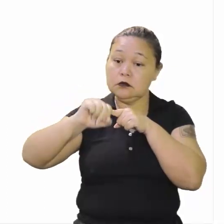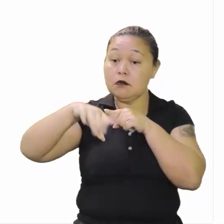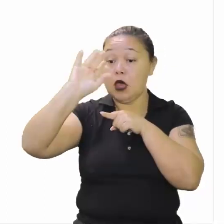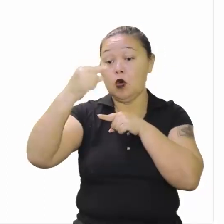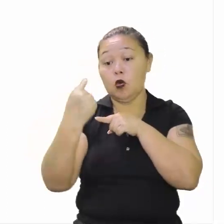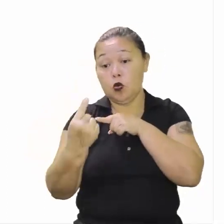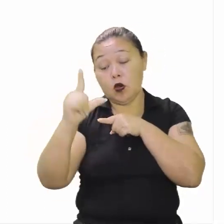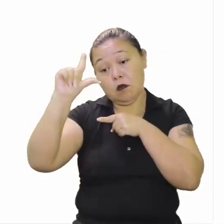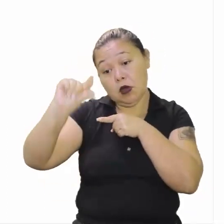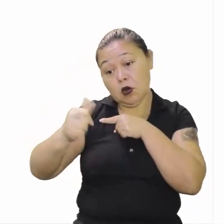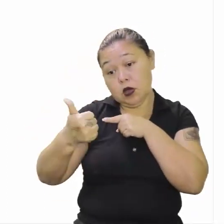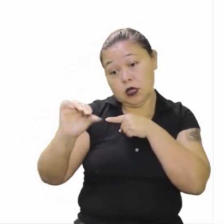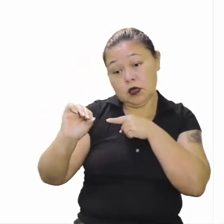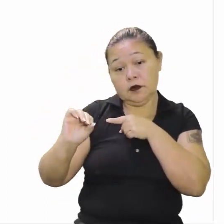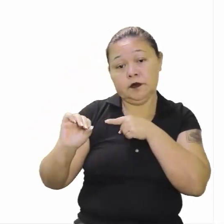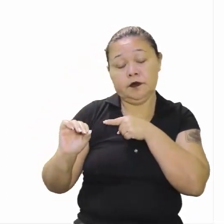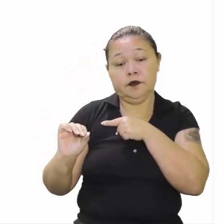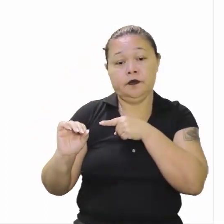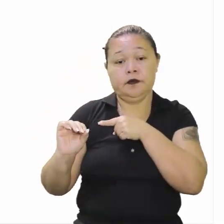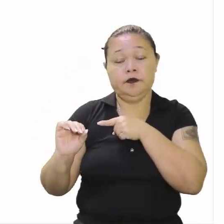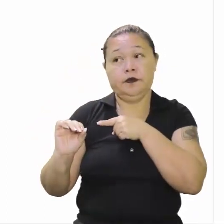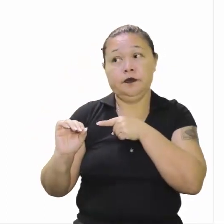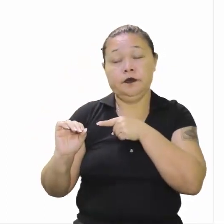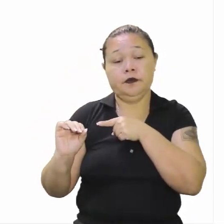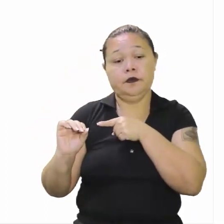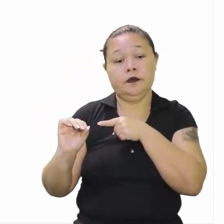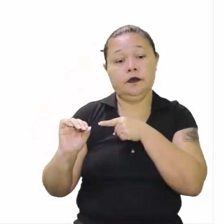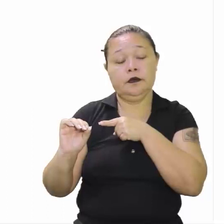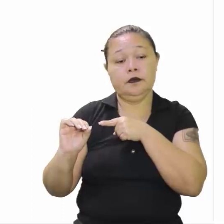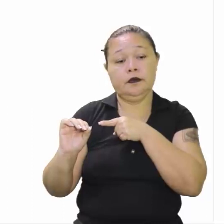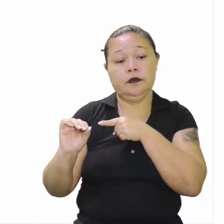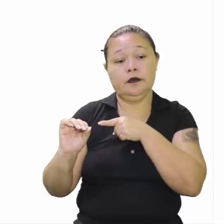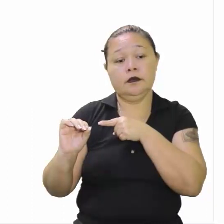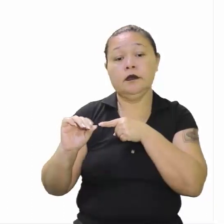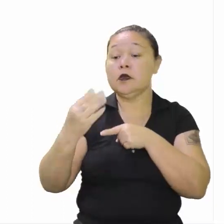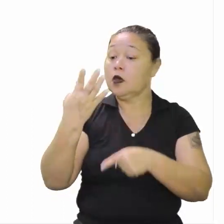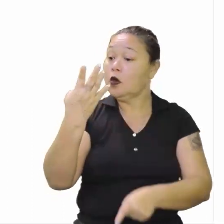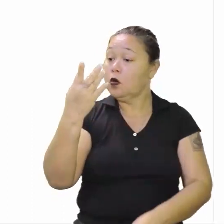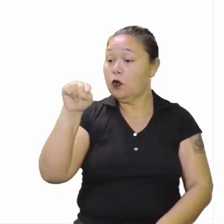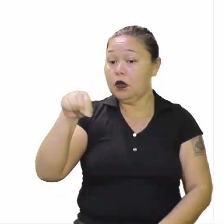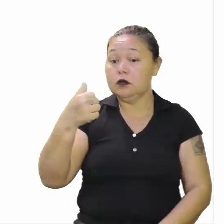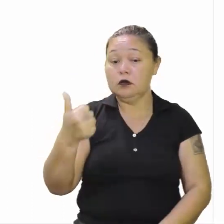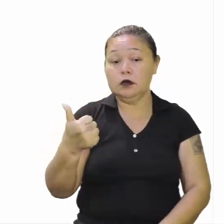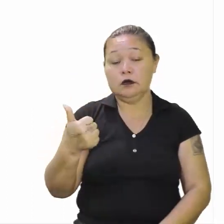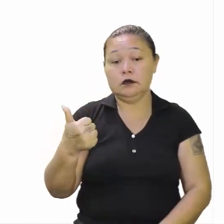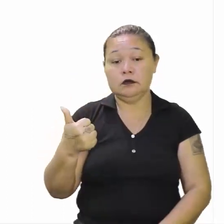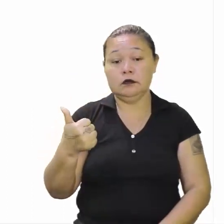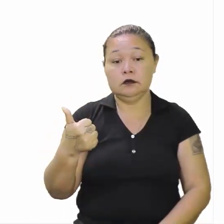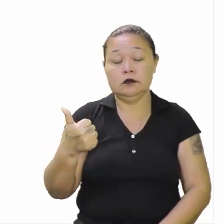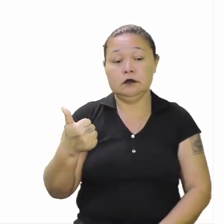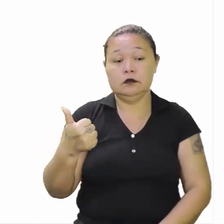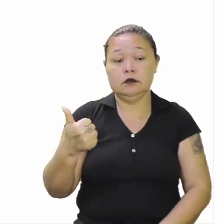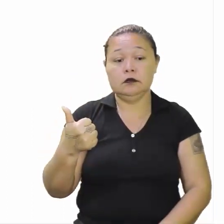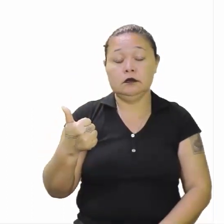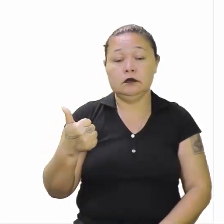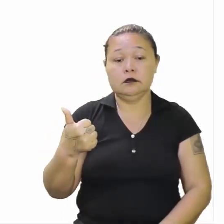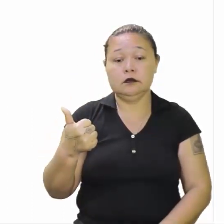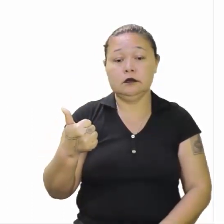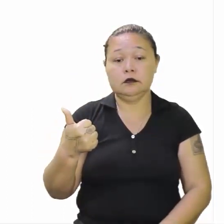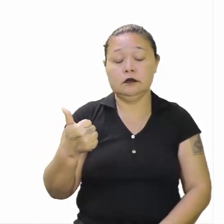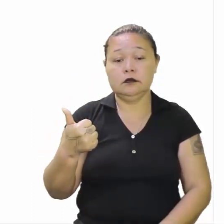e menor que 10, então seria 4,1. Então, para mim trabalhar a